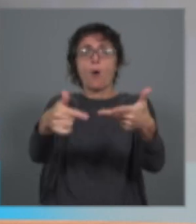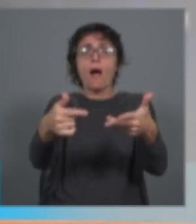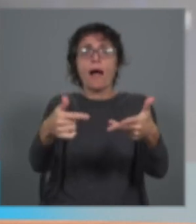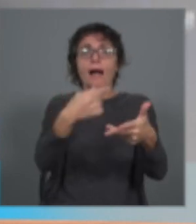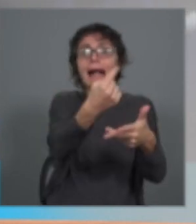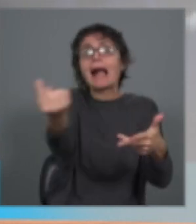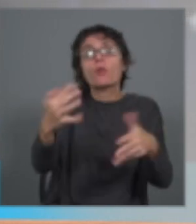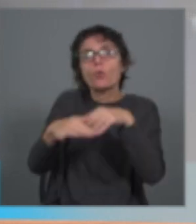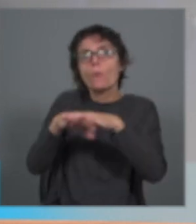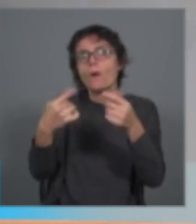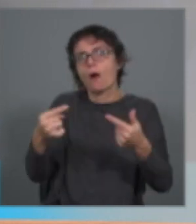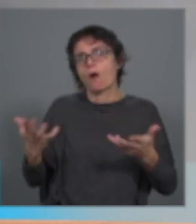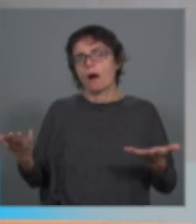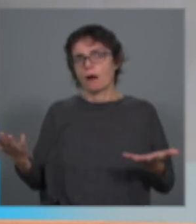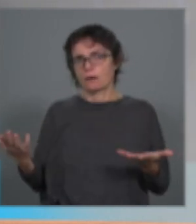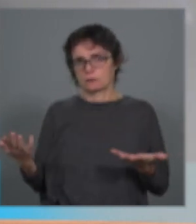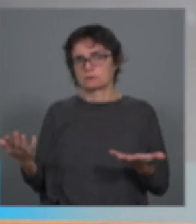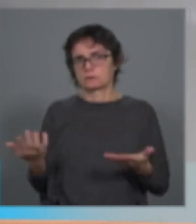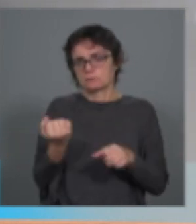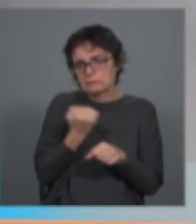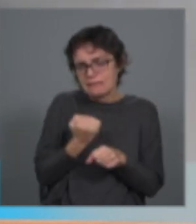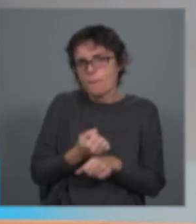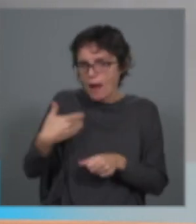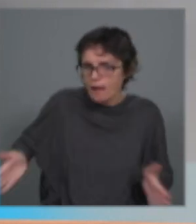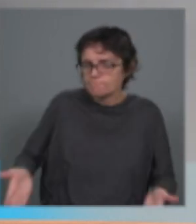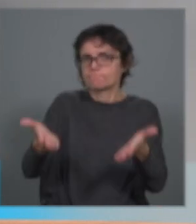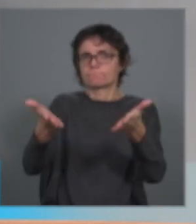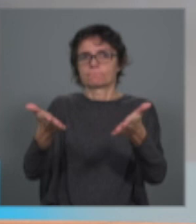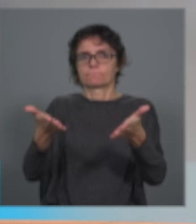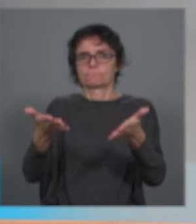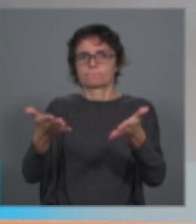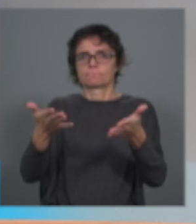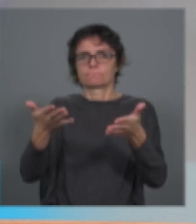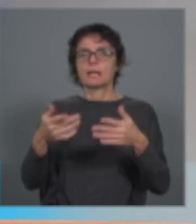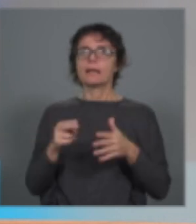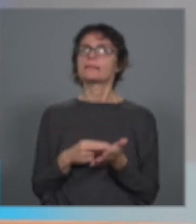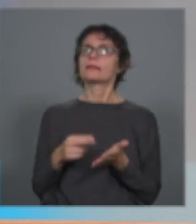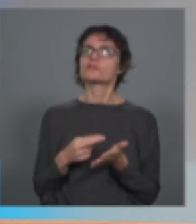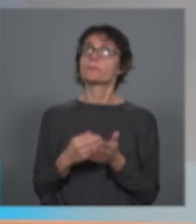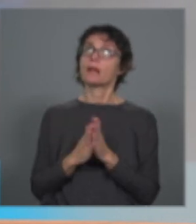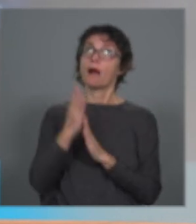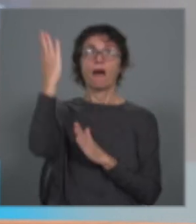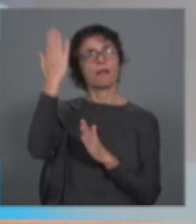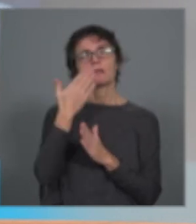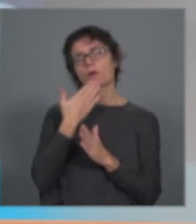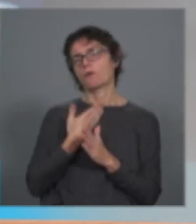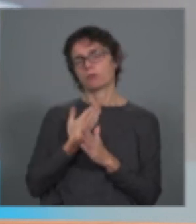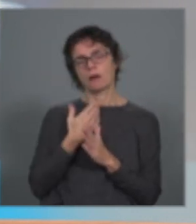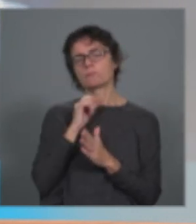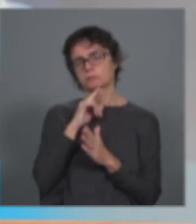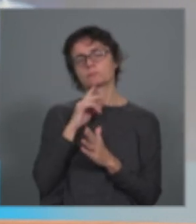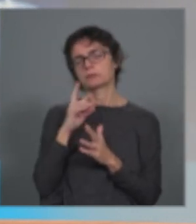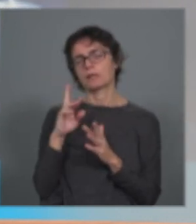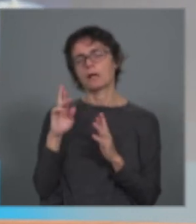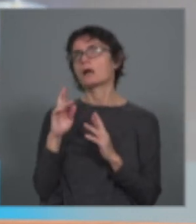parte, porque não têm a possibilidade do pensamento mágico de que Deus vai resolver tudo, enfim, não é com milagres, é